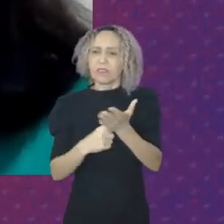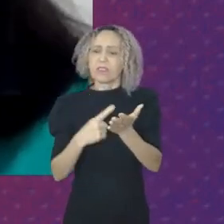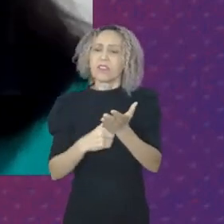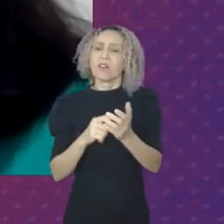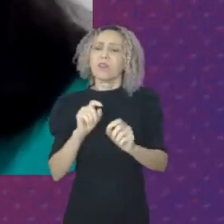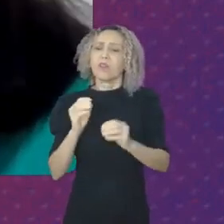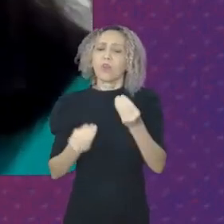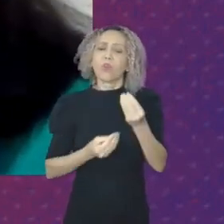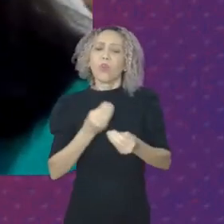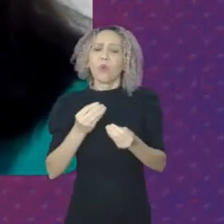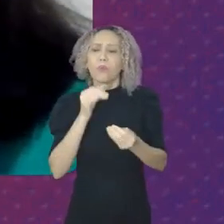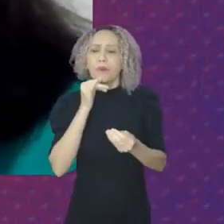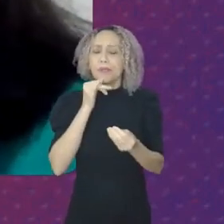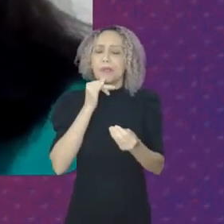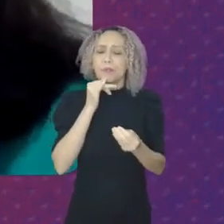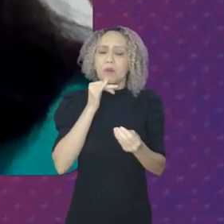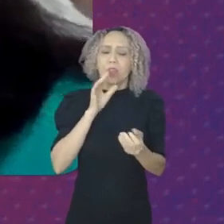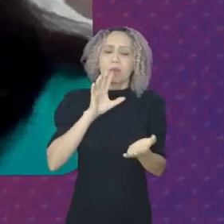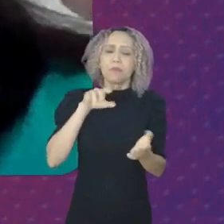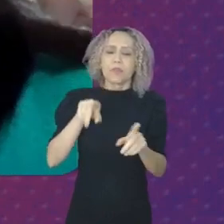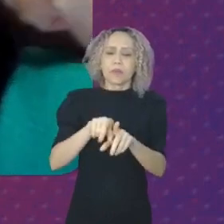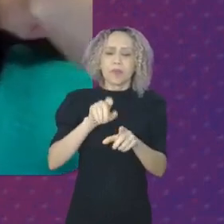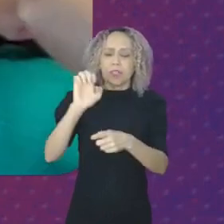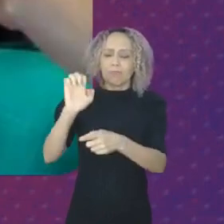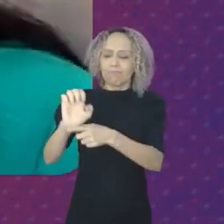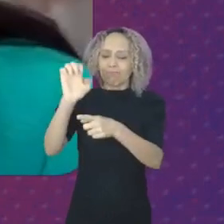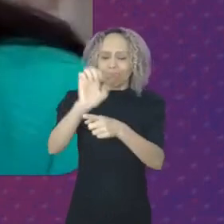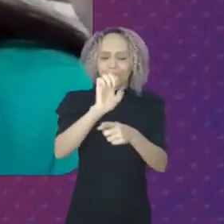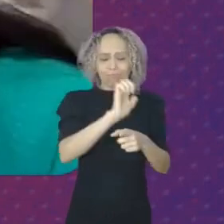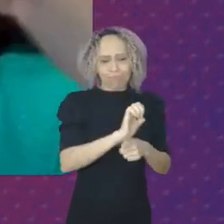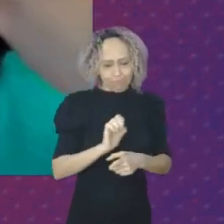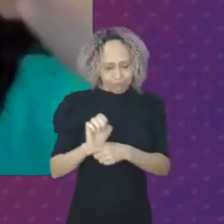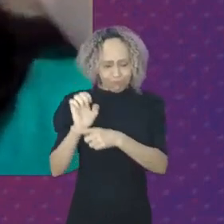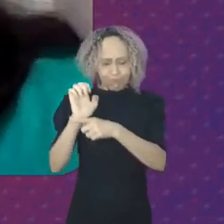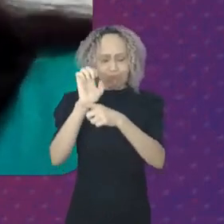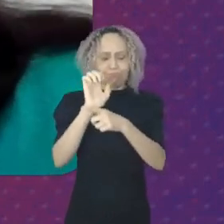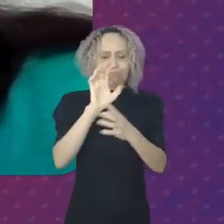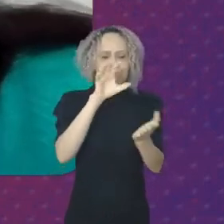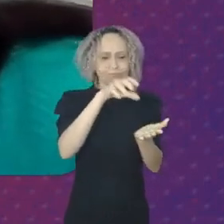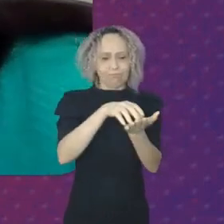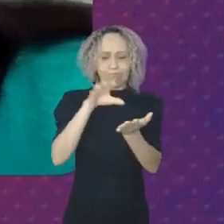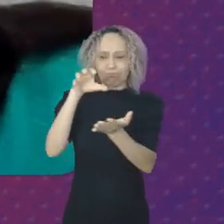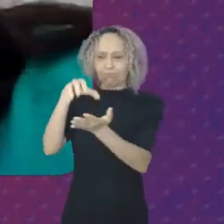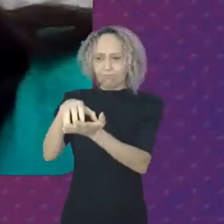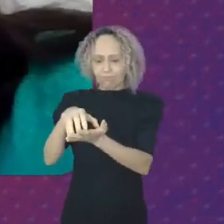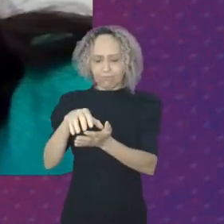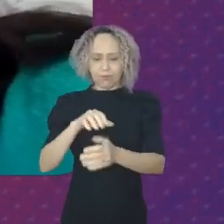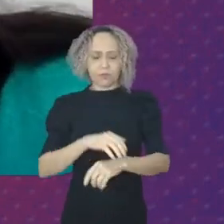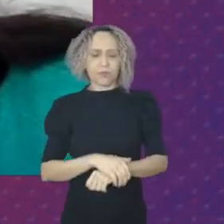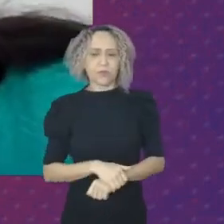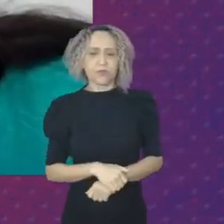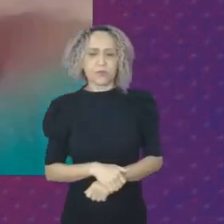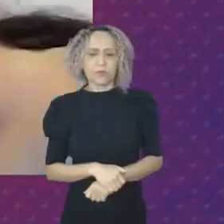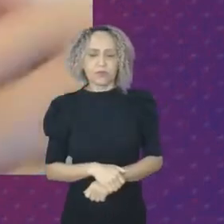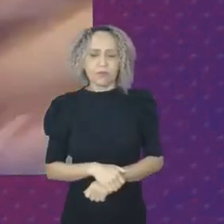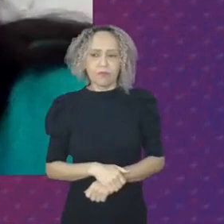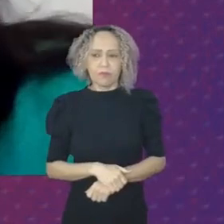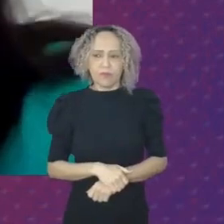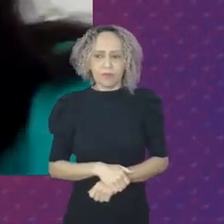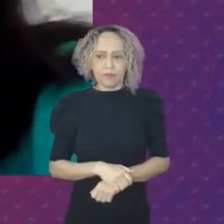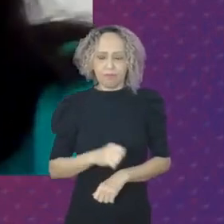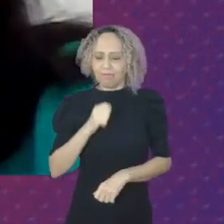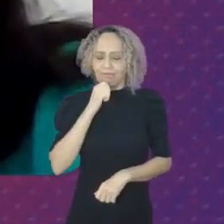nos estados. Como eu coloquei para vocês na questão do desmonte, não existe essa pactuação